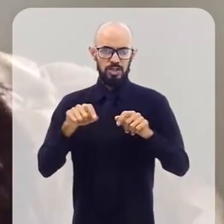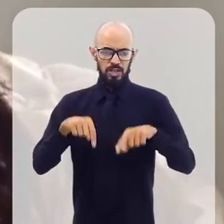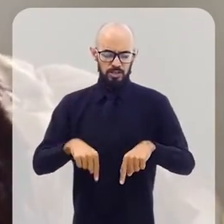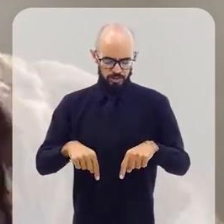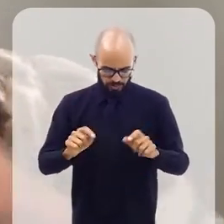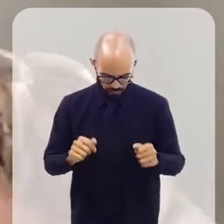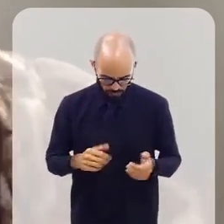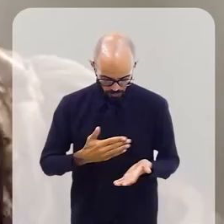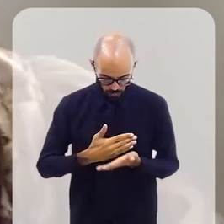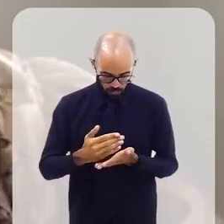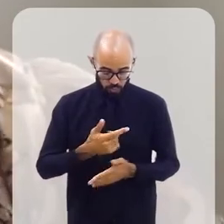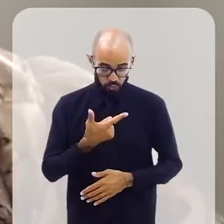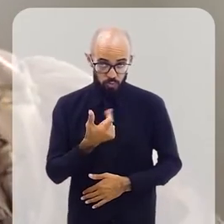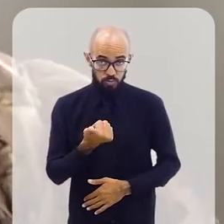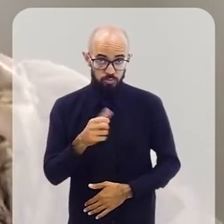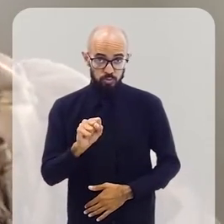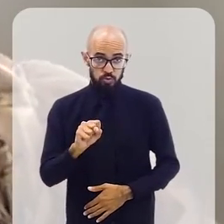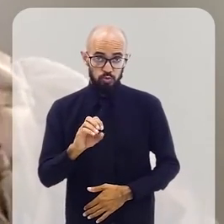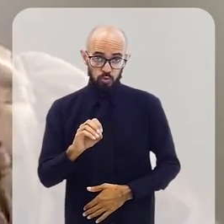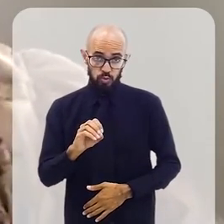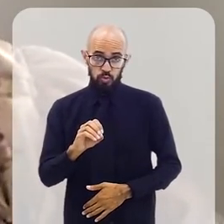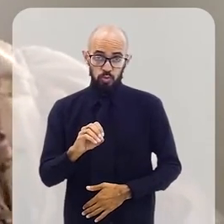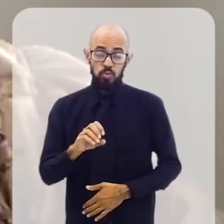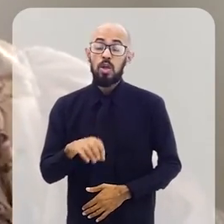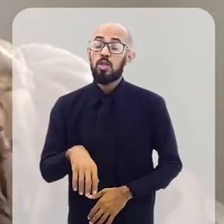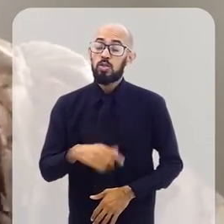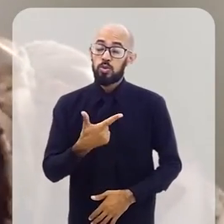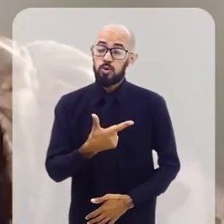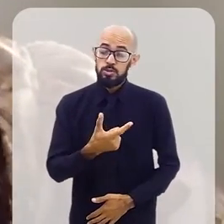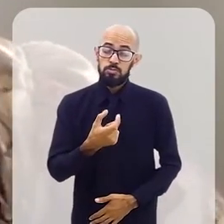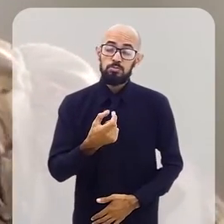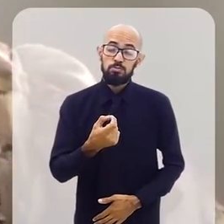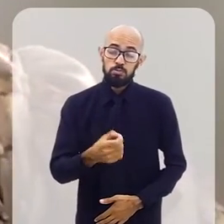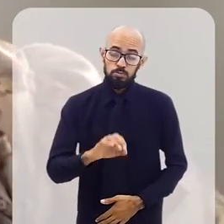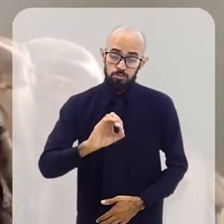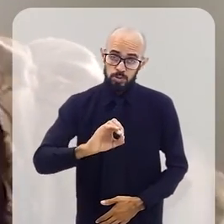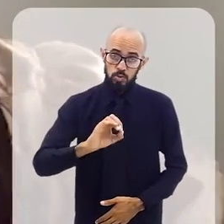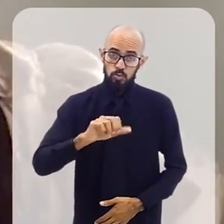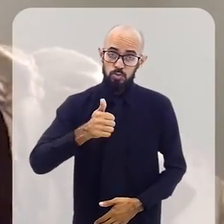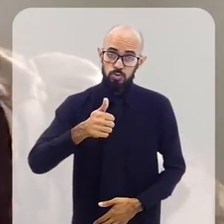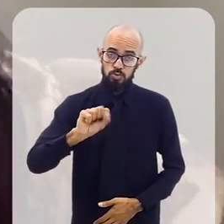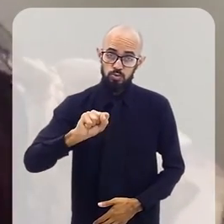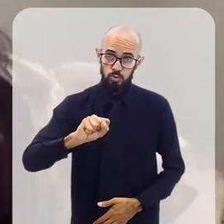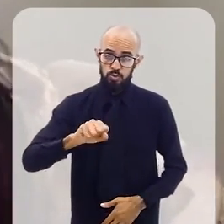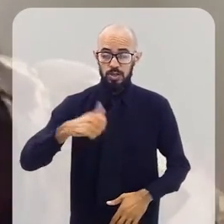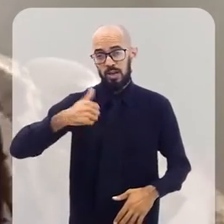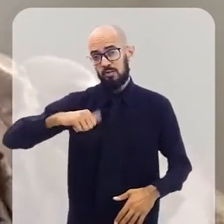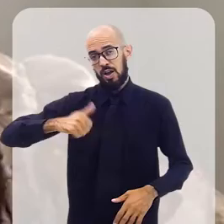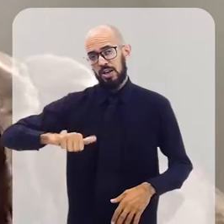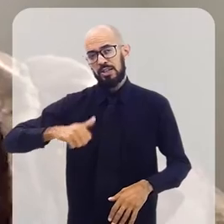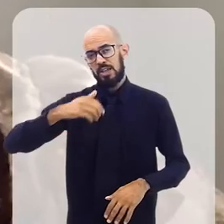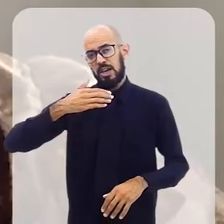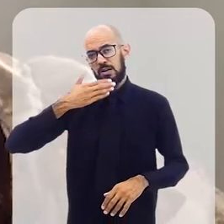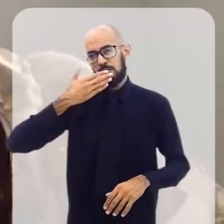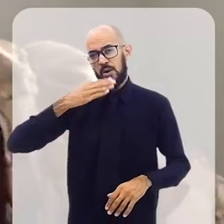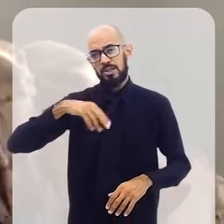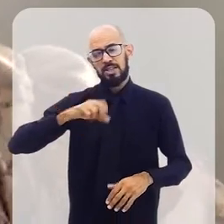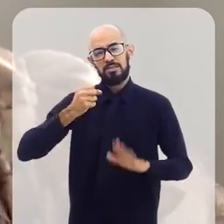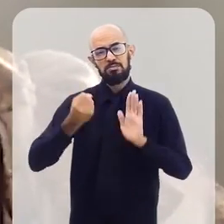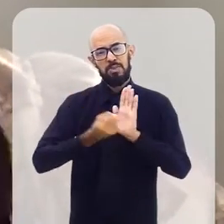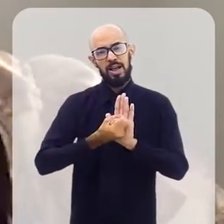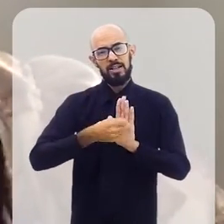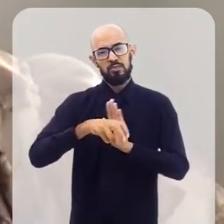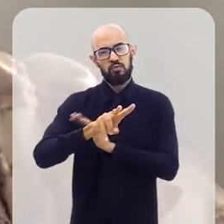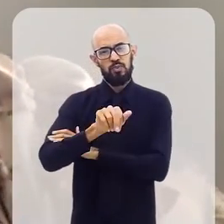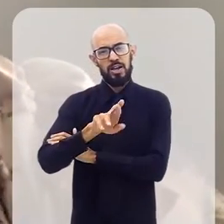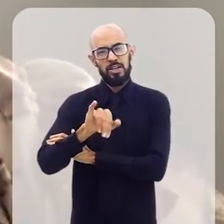para o Brasil. Então, ele acontece desde 2018 e ele avalia as grandes marcas e varejistas, né, o que, que elas